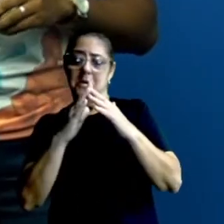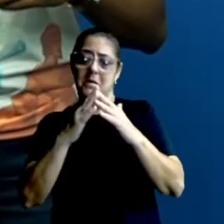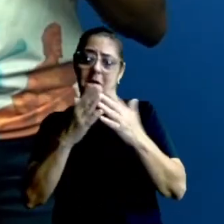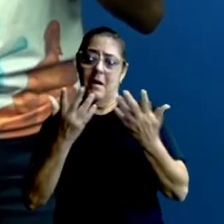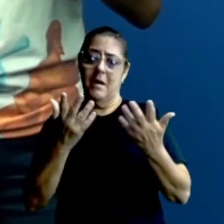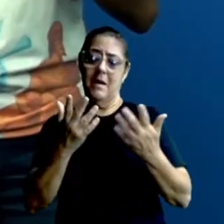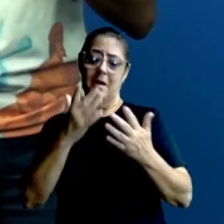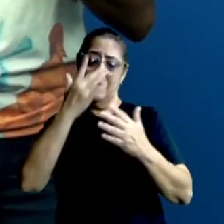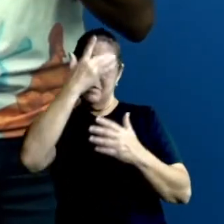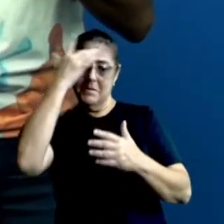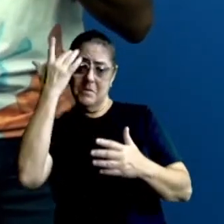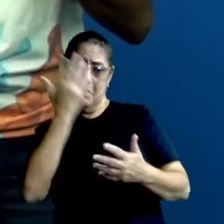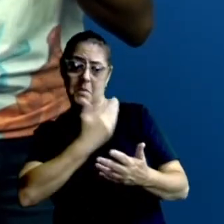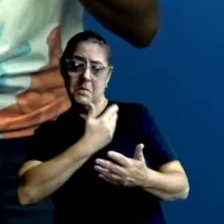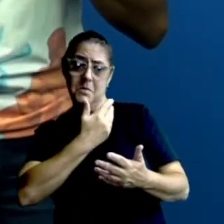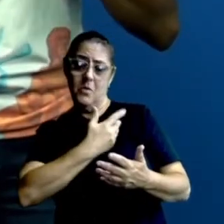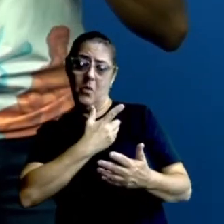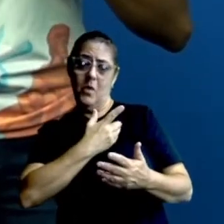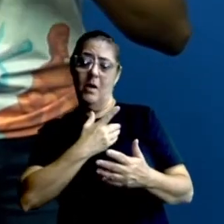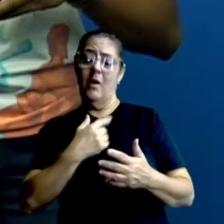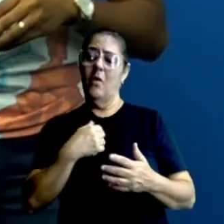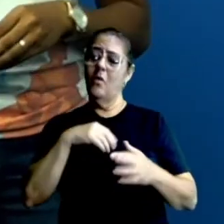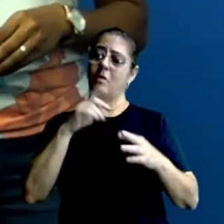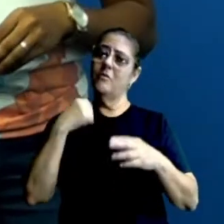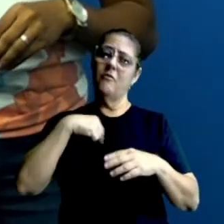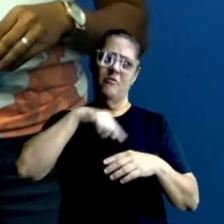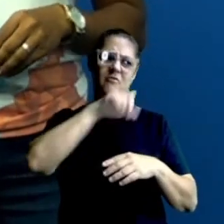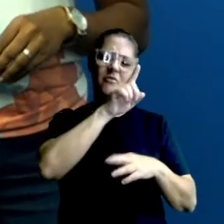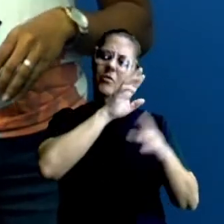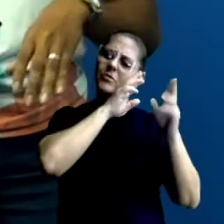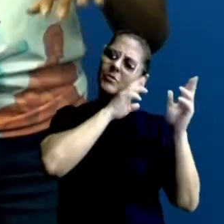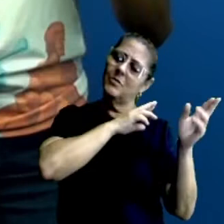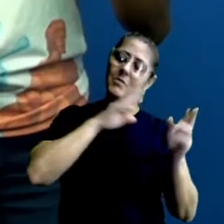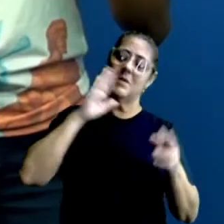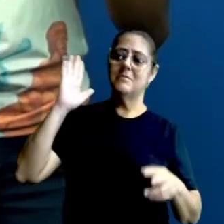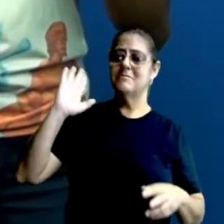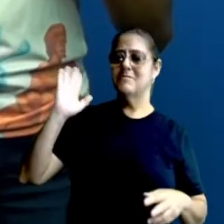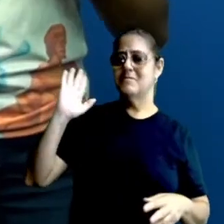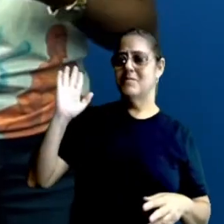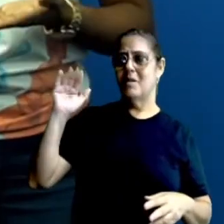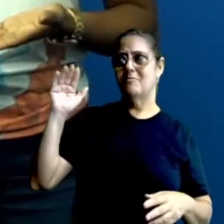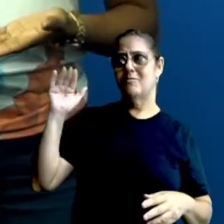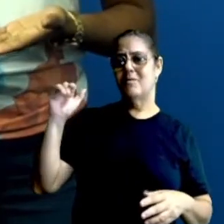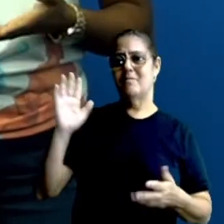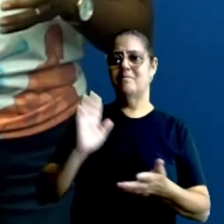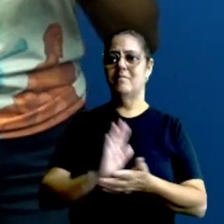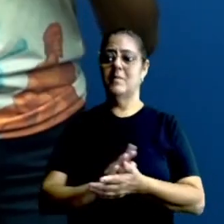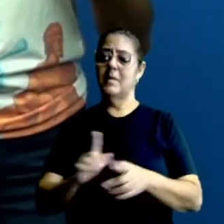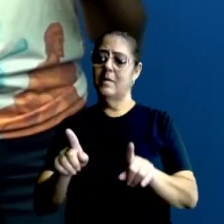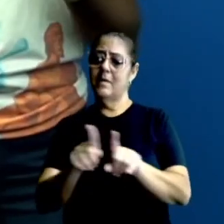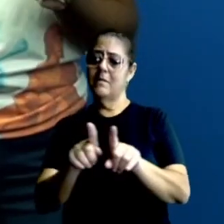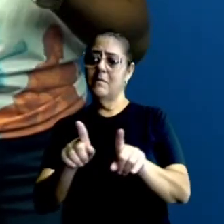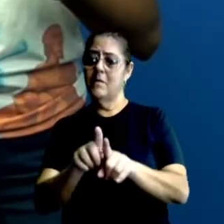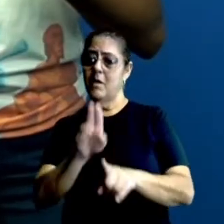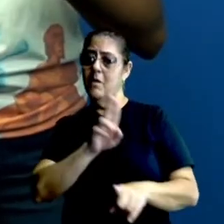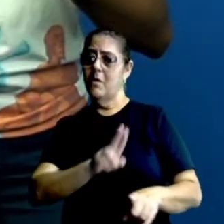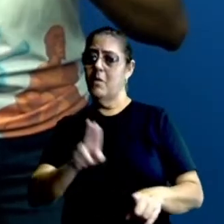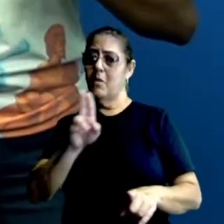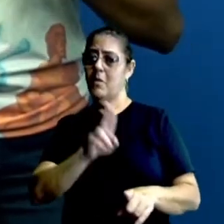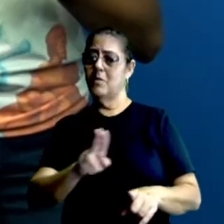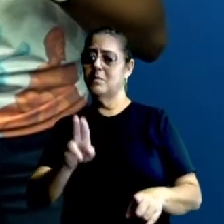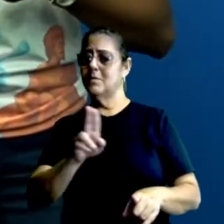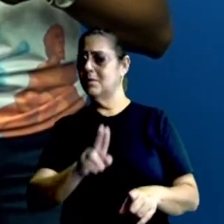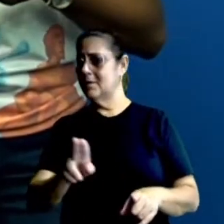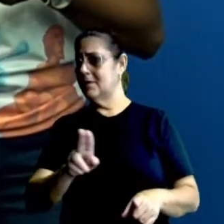da casa de alguém ou quando você vai deitar Então você usa Kunai e o Zap ontem muito